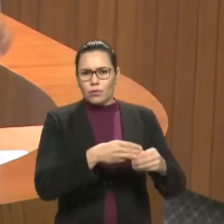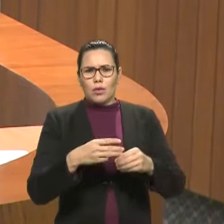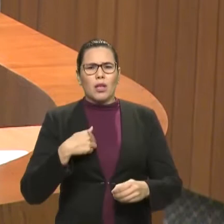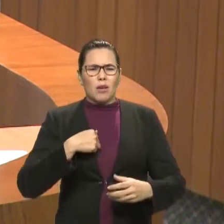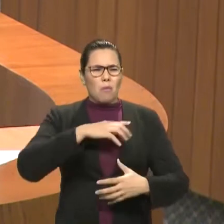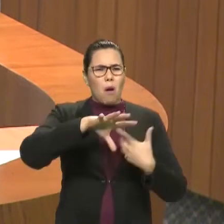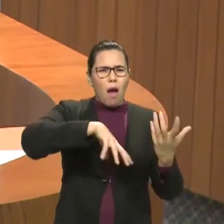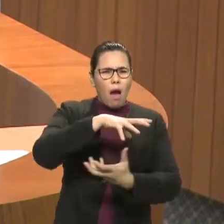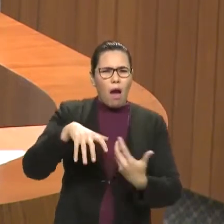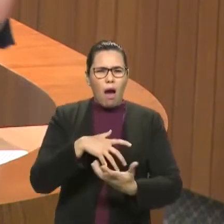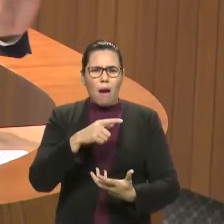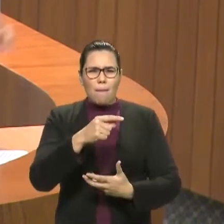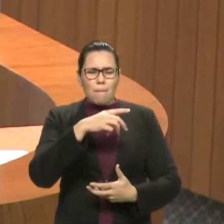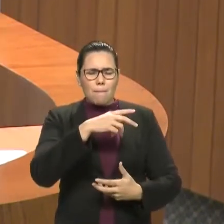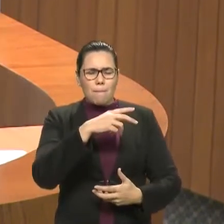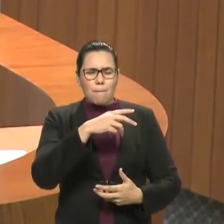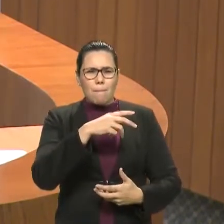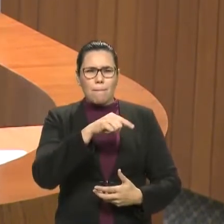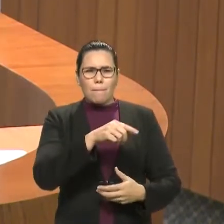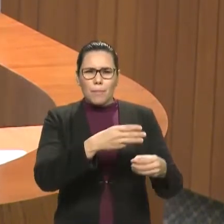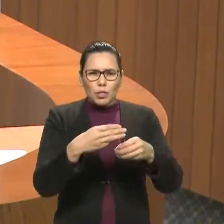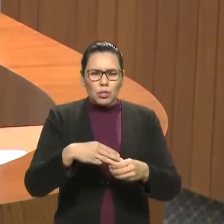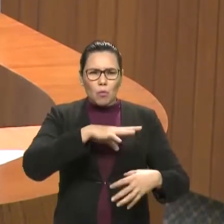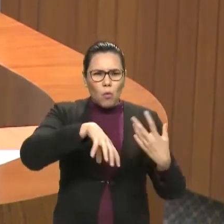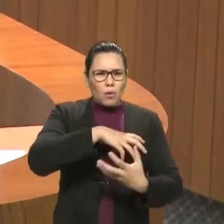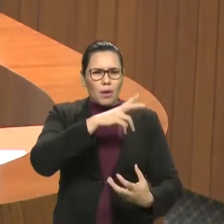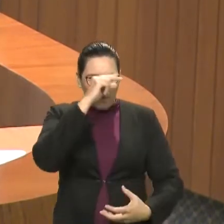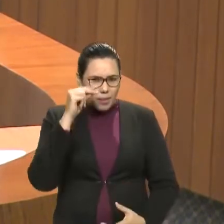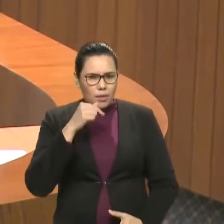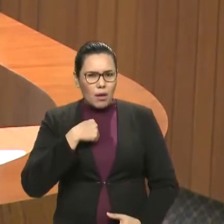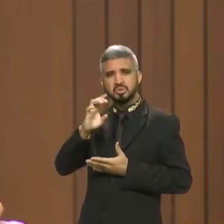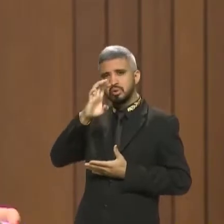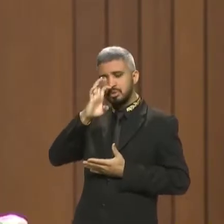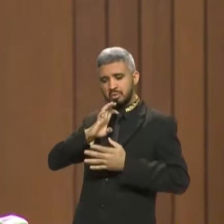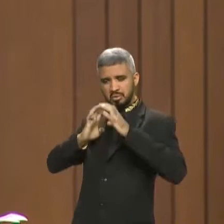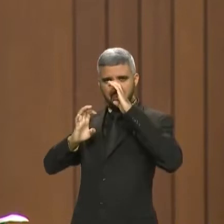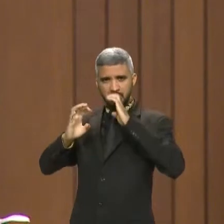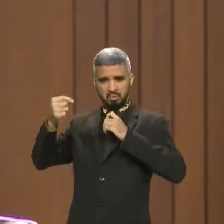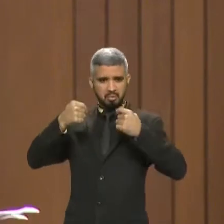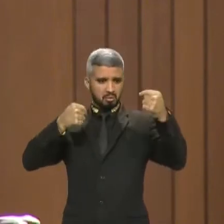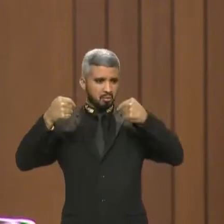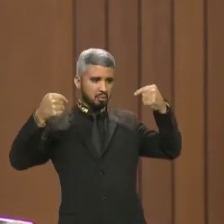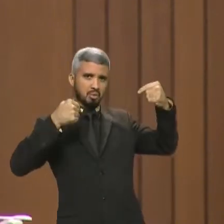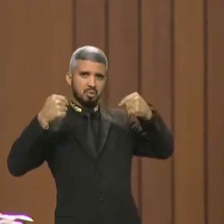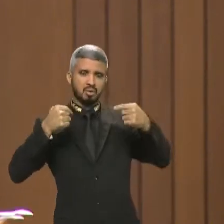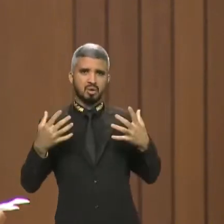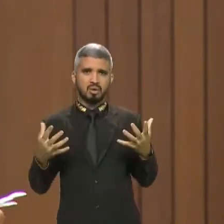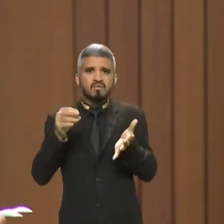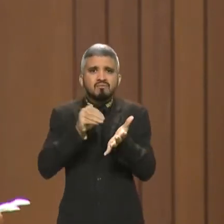falou em defesa de reajuste salarial em benefício dos professores de Araioses a deputada Daniella